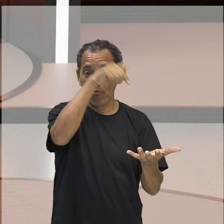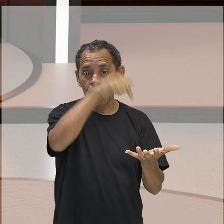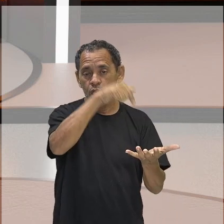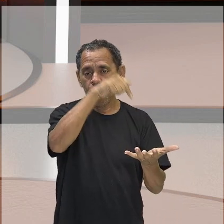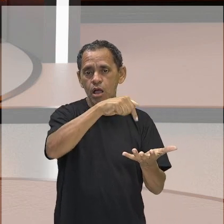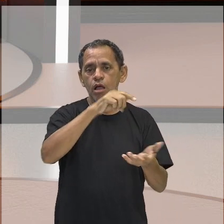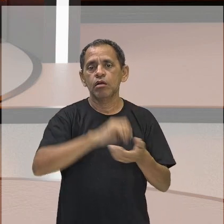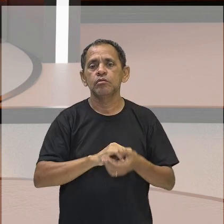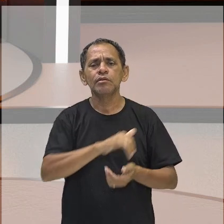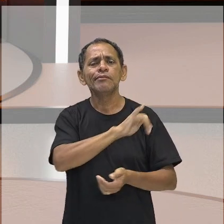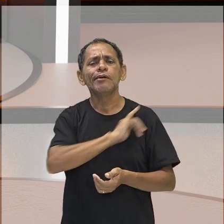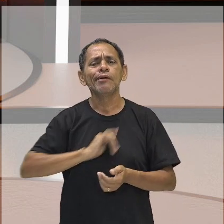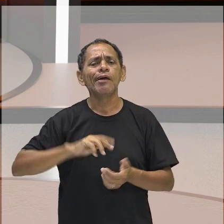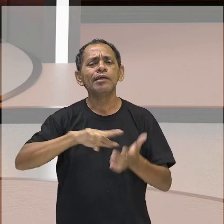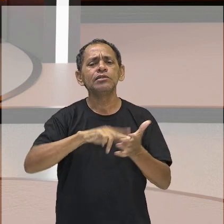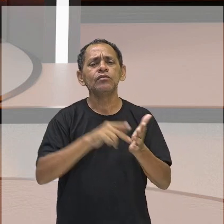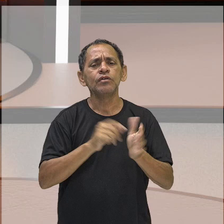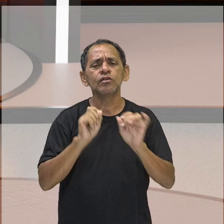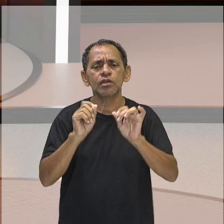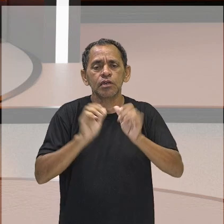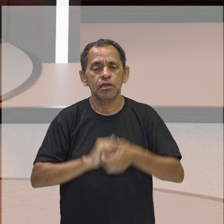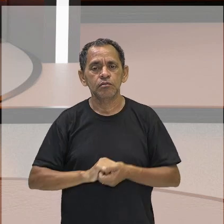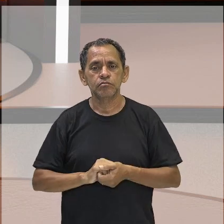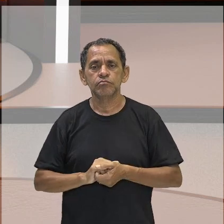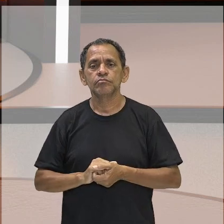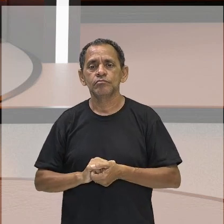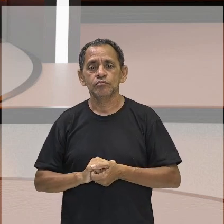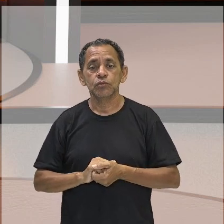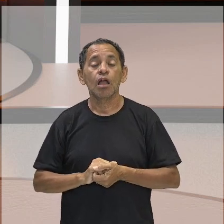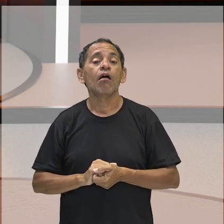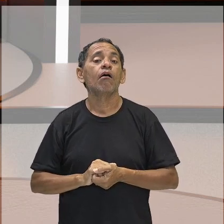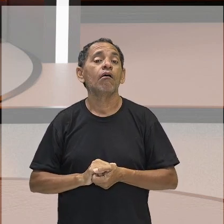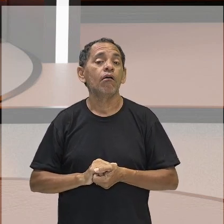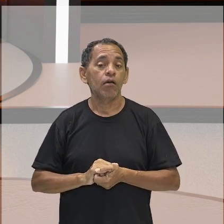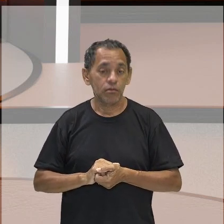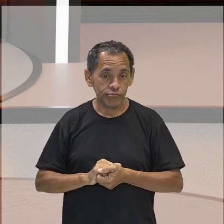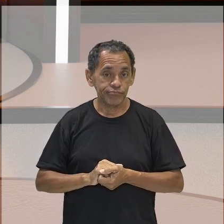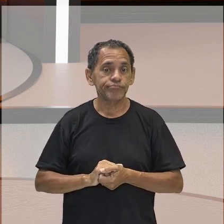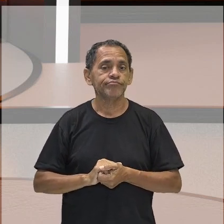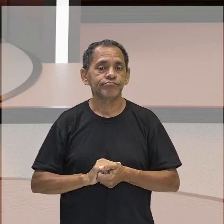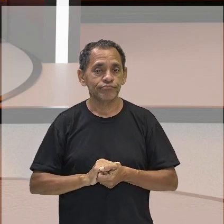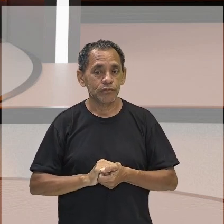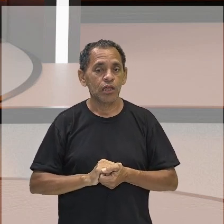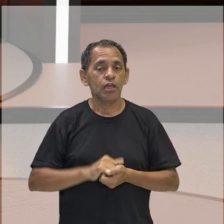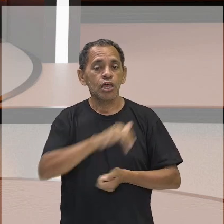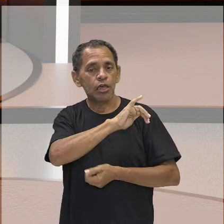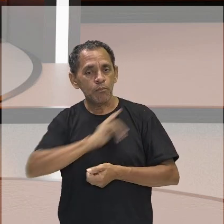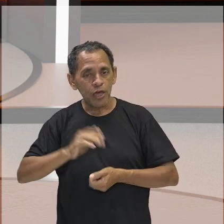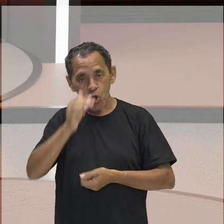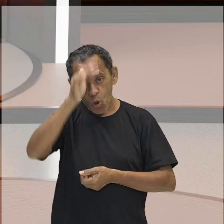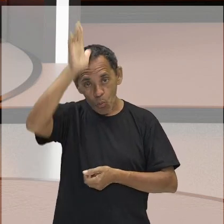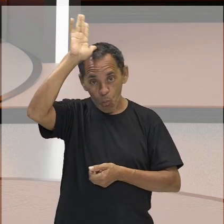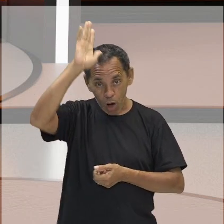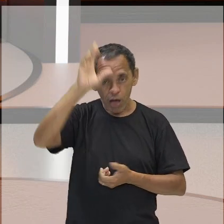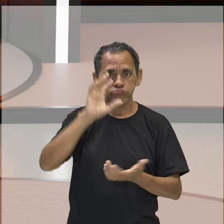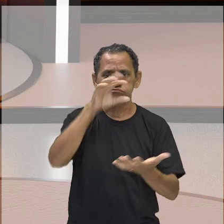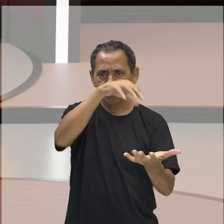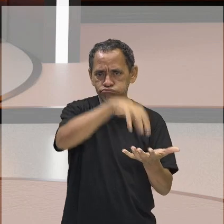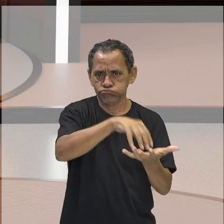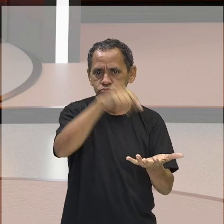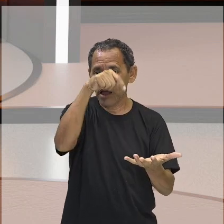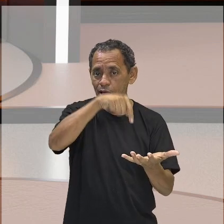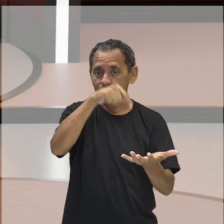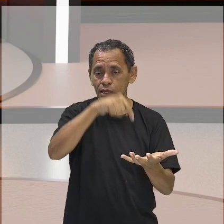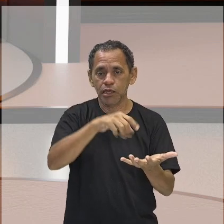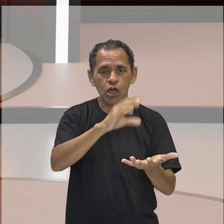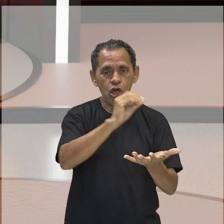Império Bizantino? É exatamente o outro lado do Império Romano, só que agora é do que? Do Oriente, tá?